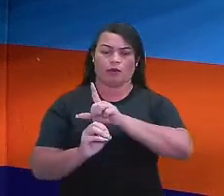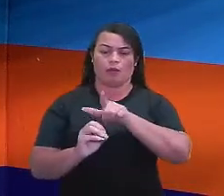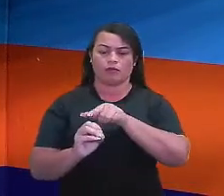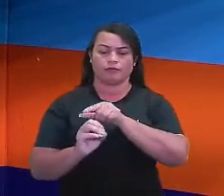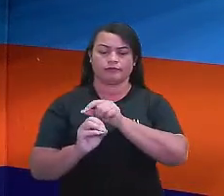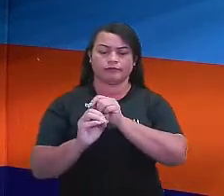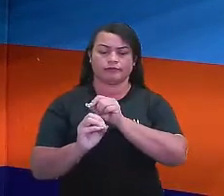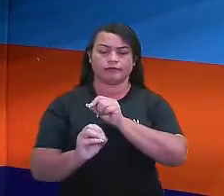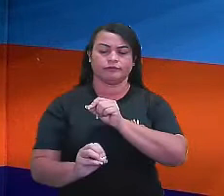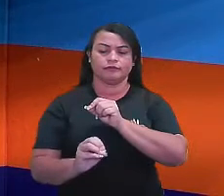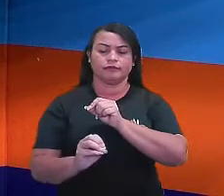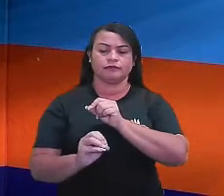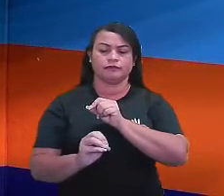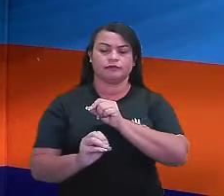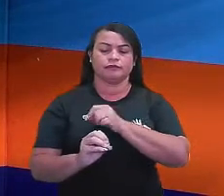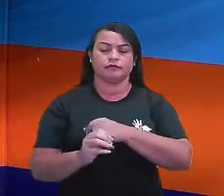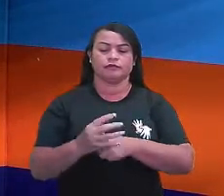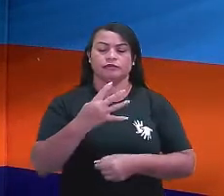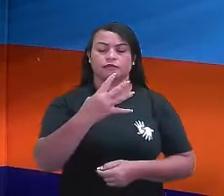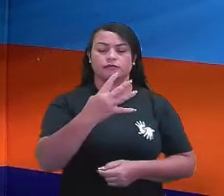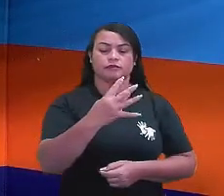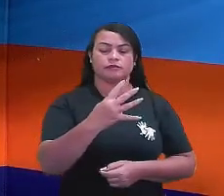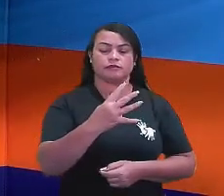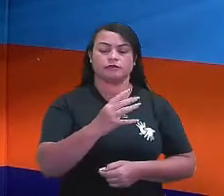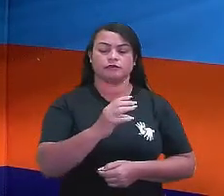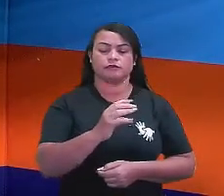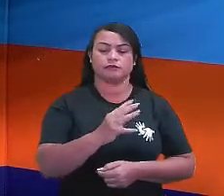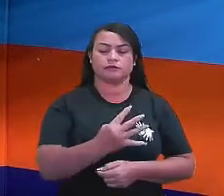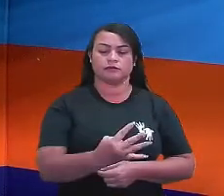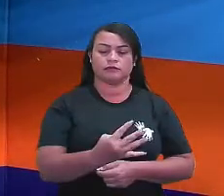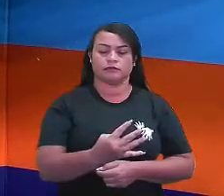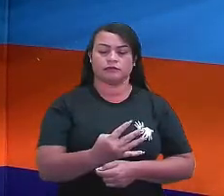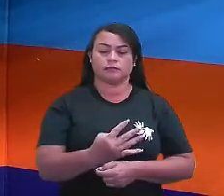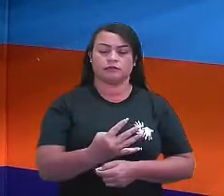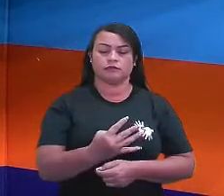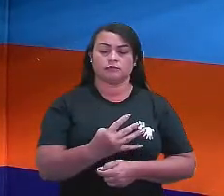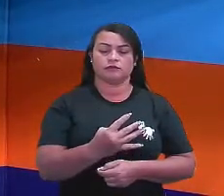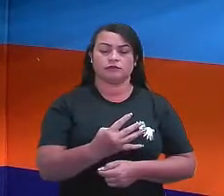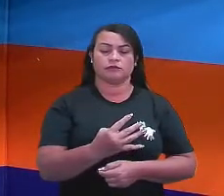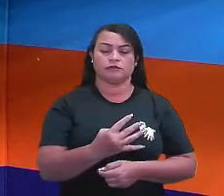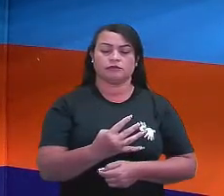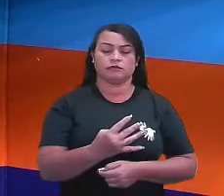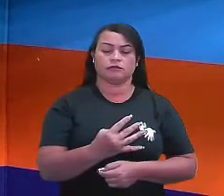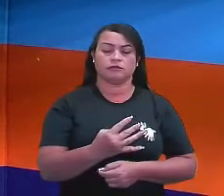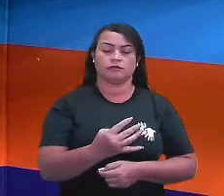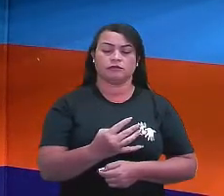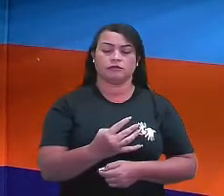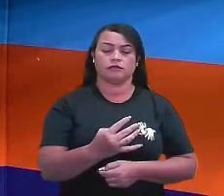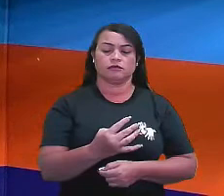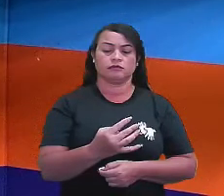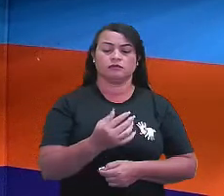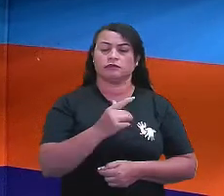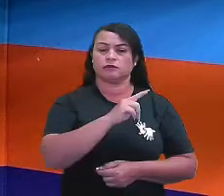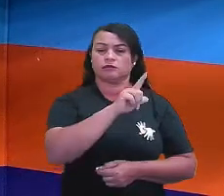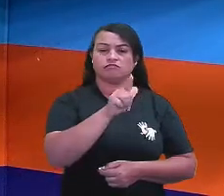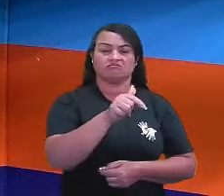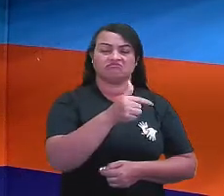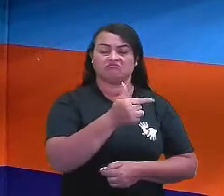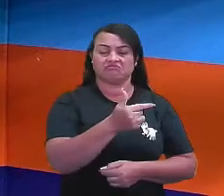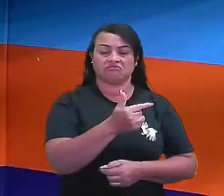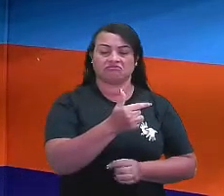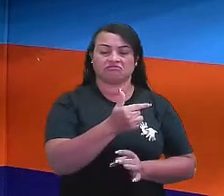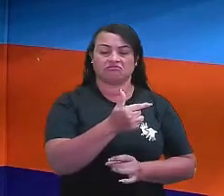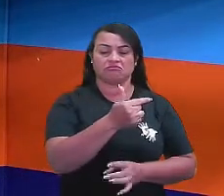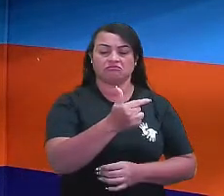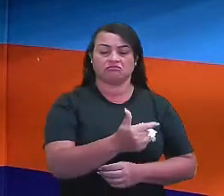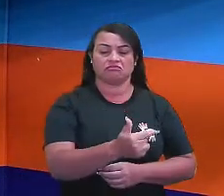Não. Então, dá 0. 4 mais 0, 4. Aí, aqui também o 2, não tem mais nada para somar.